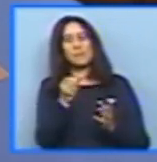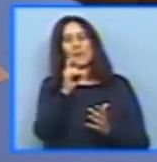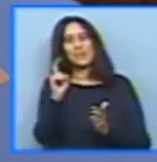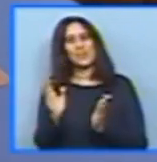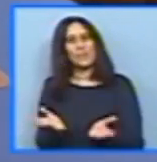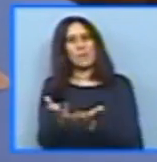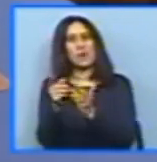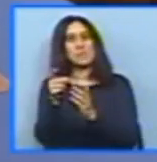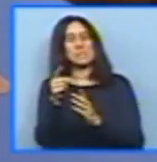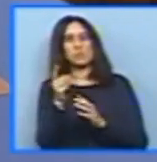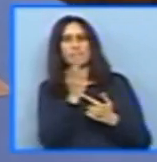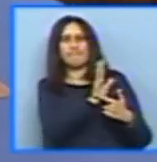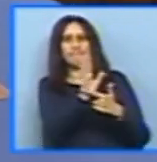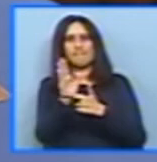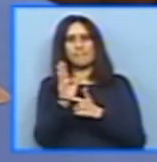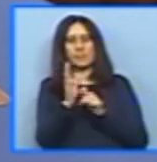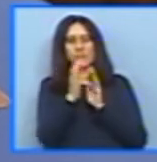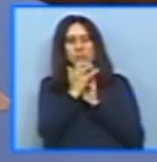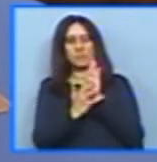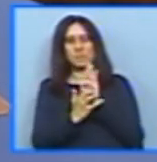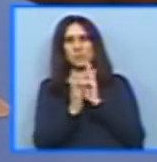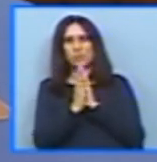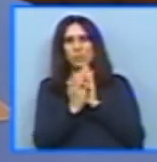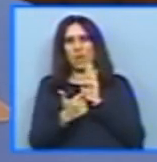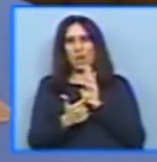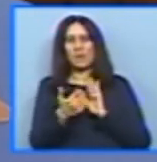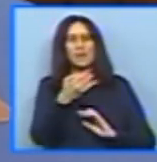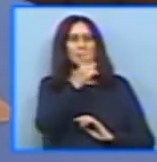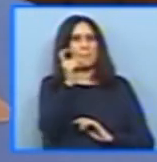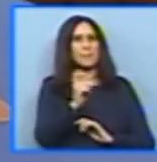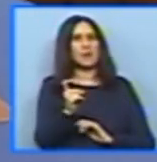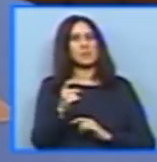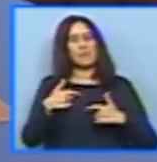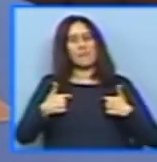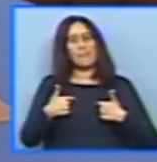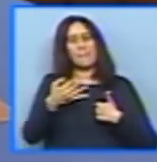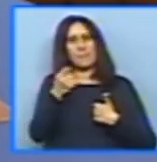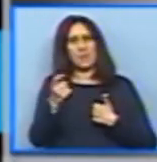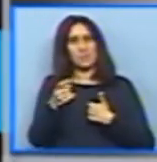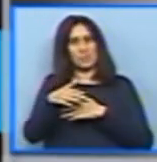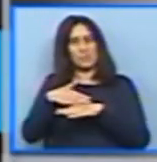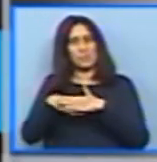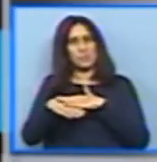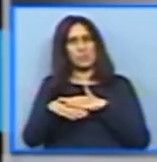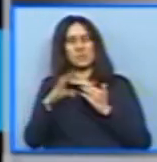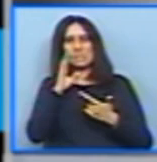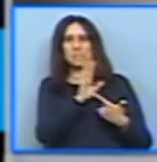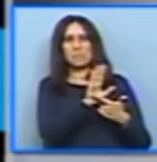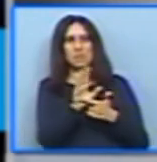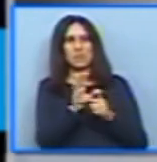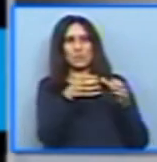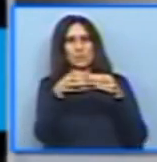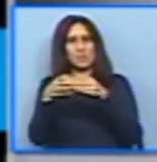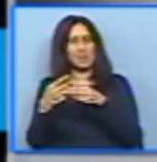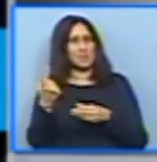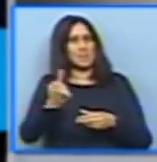paz. E esse é um dos sinais até que percorre toda a Sagrada Escritura, a questão da paz e de ser fazedores de paz, não é? É um dos sinais com que as comunidades